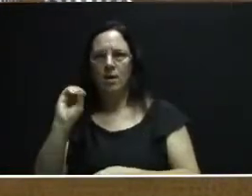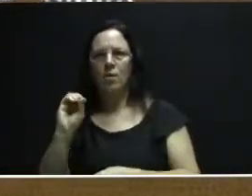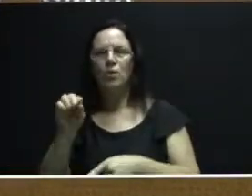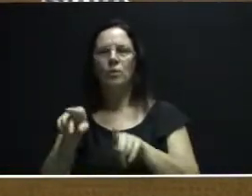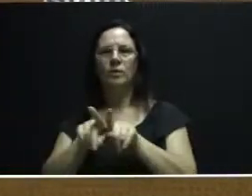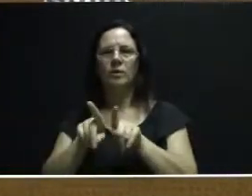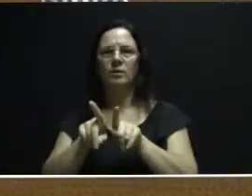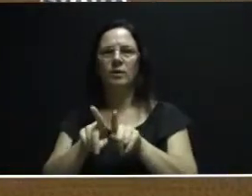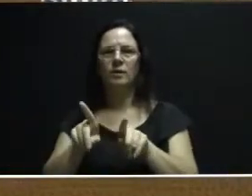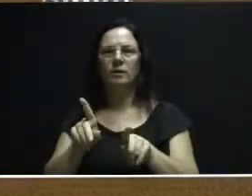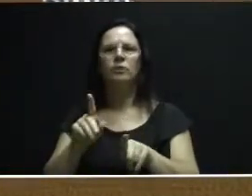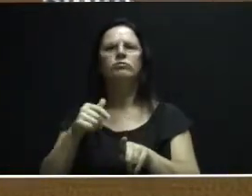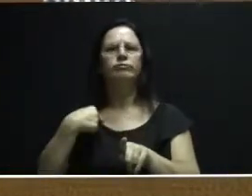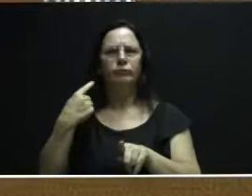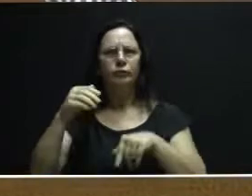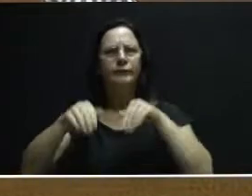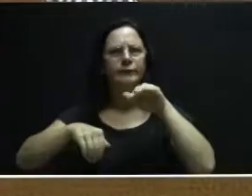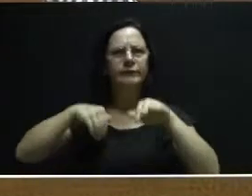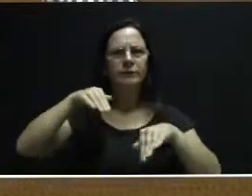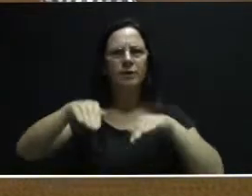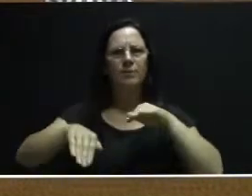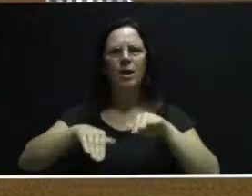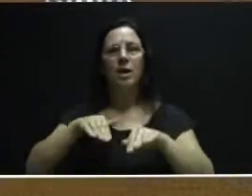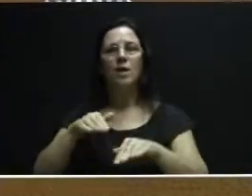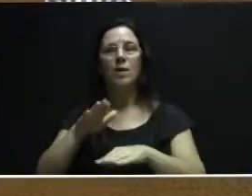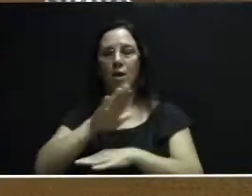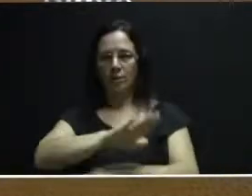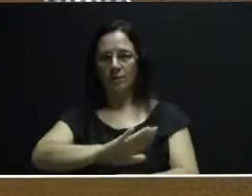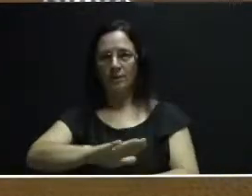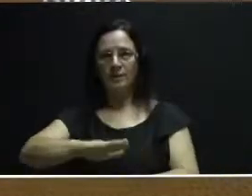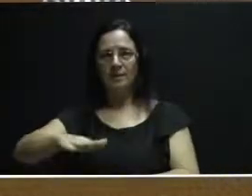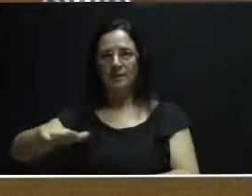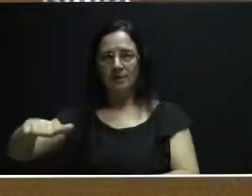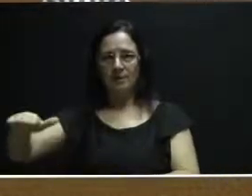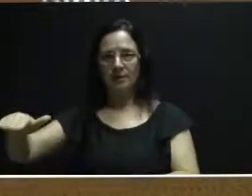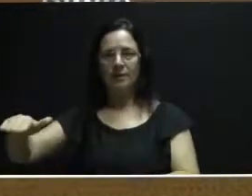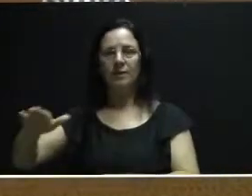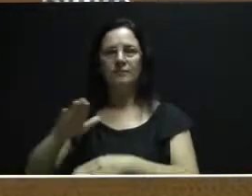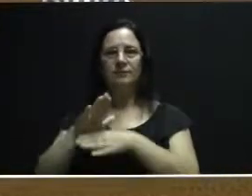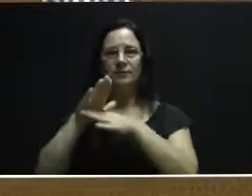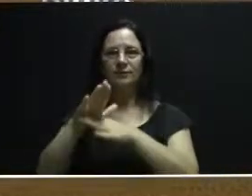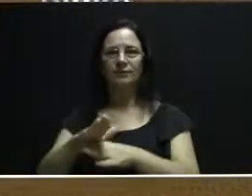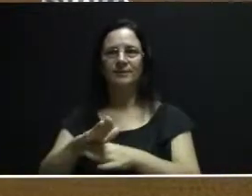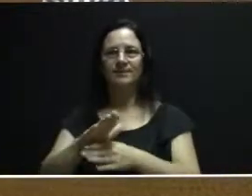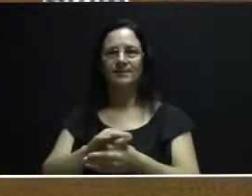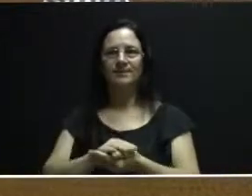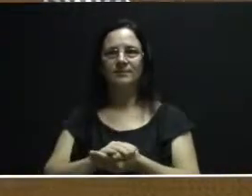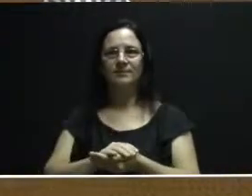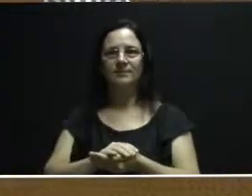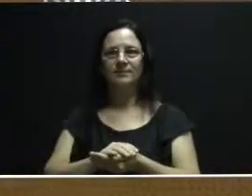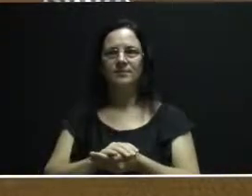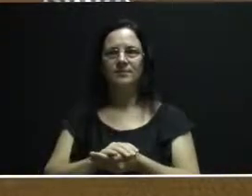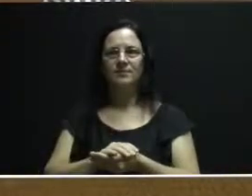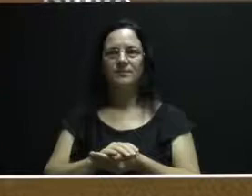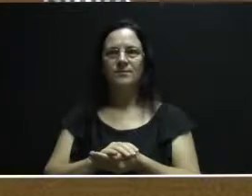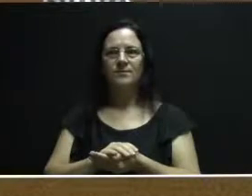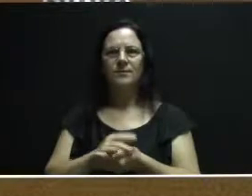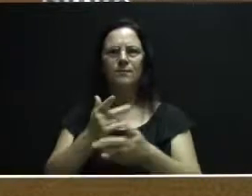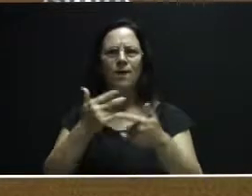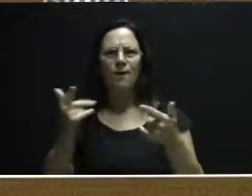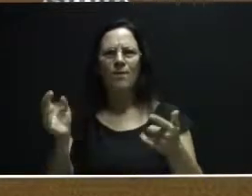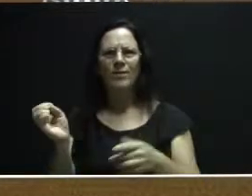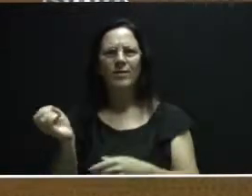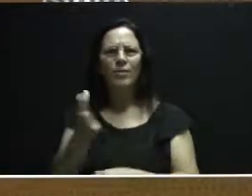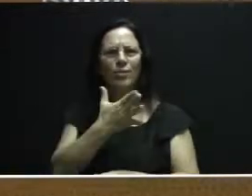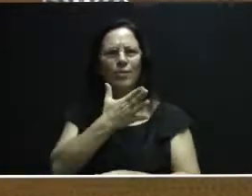Nós trabalhamos com natação, conseguimos atender muitas crianças, porque foi uma novidade